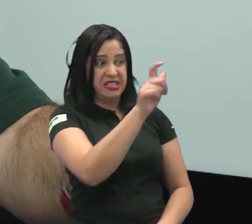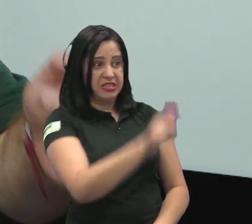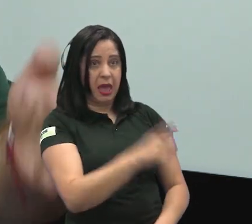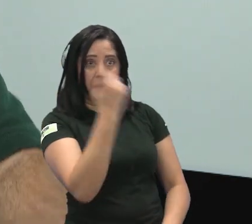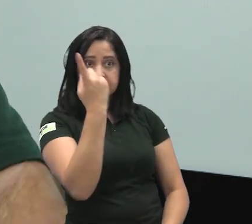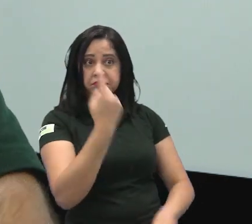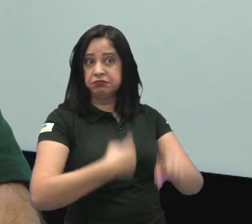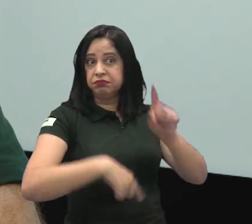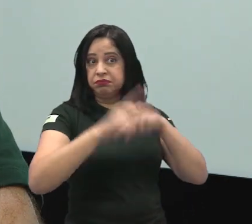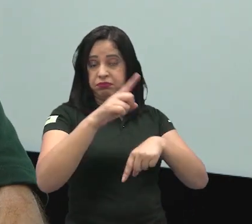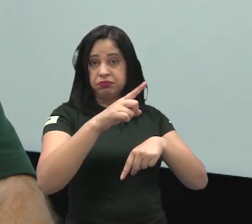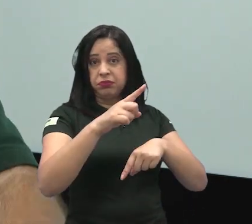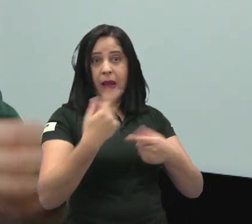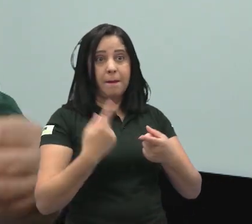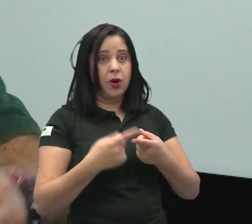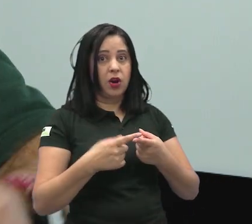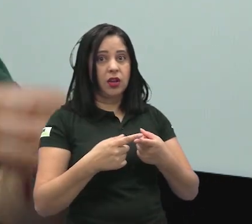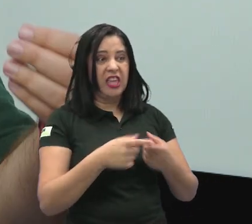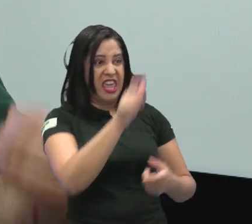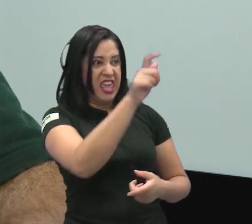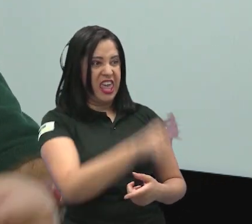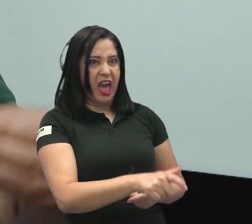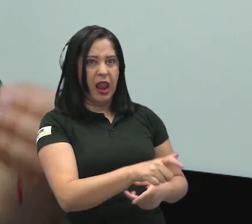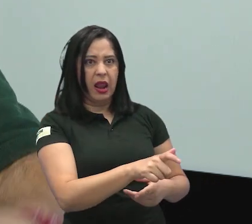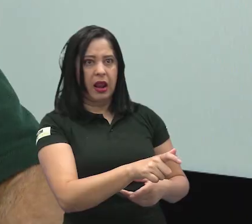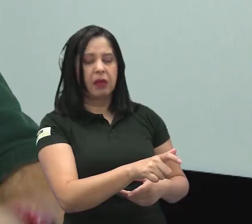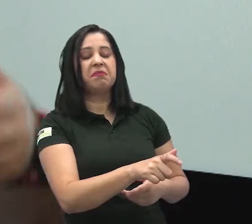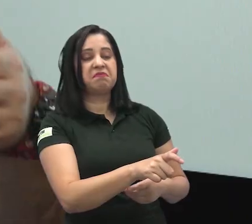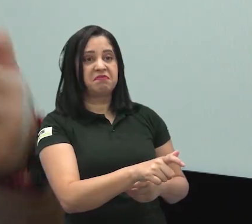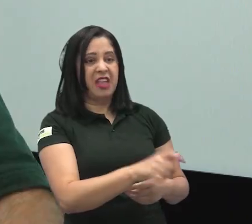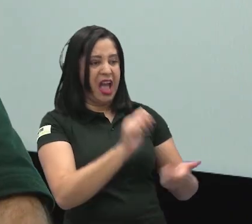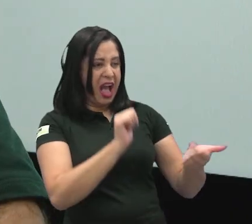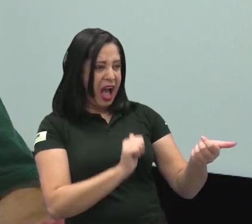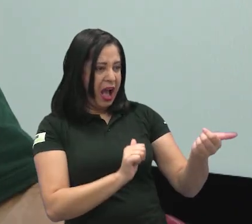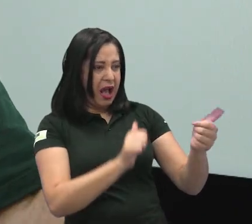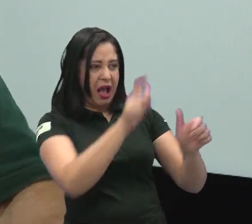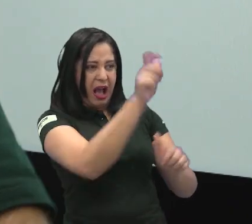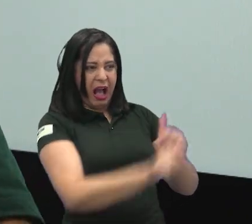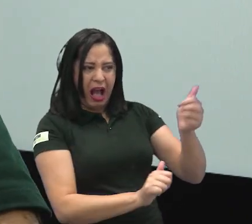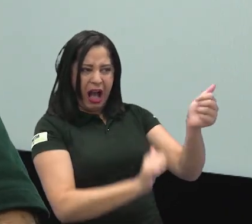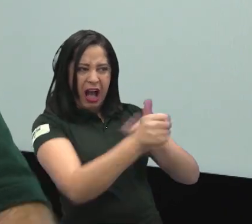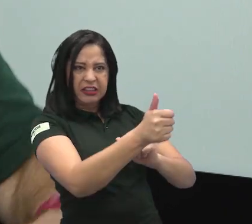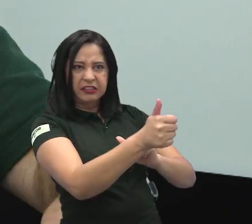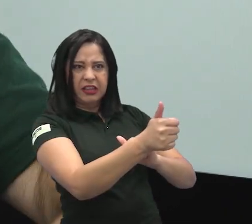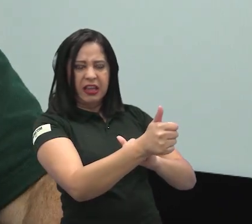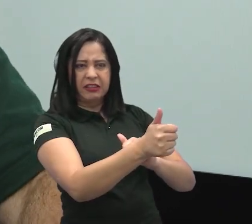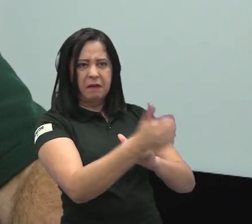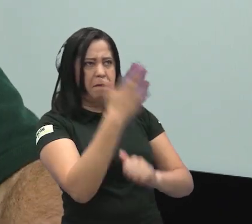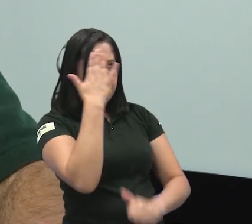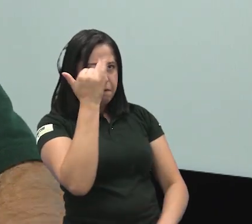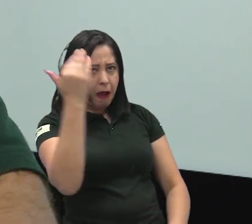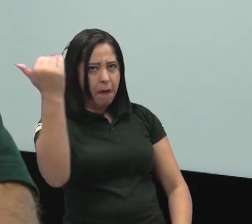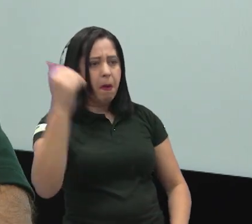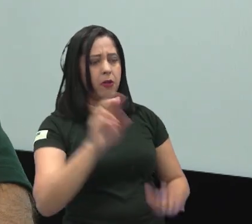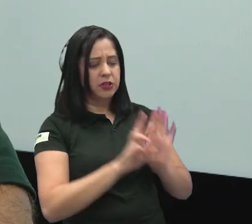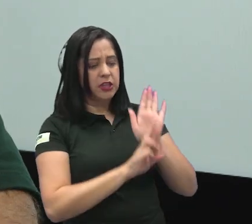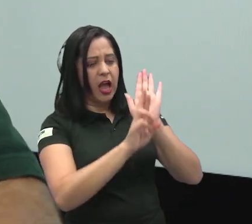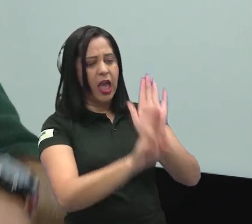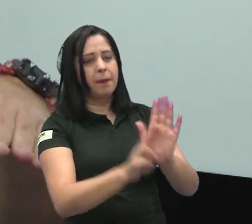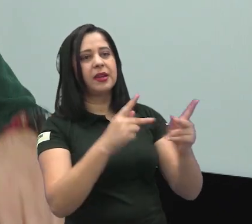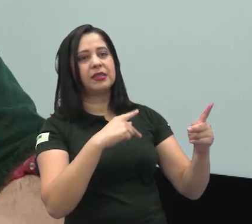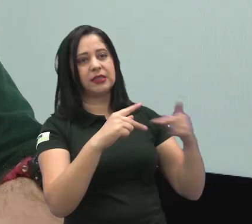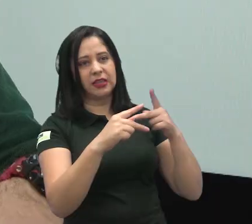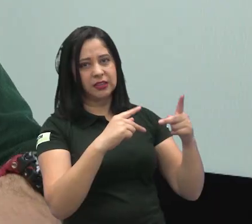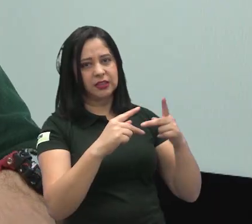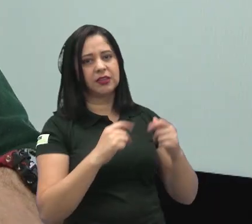adversidades justamente com o esporte e se tornou uma das maiores para-atletas do Brasil, não só de São José. E ela representa São José dos